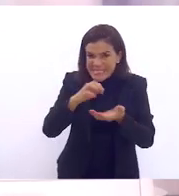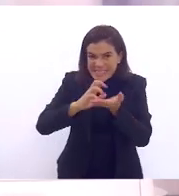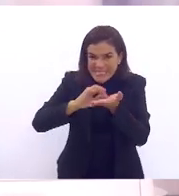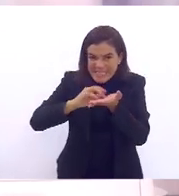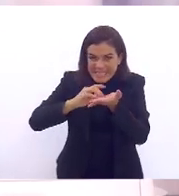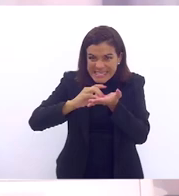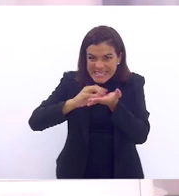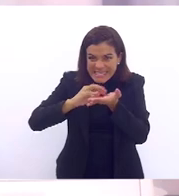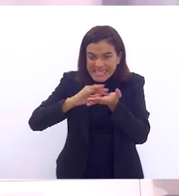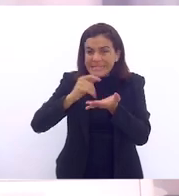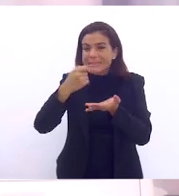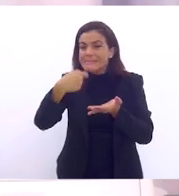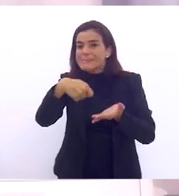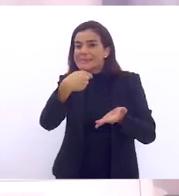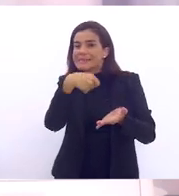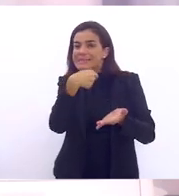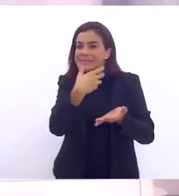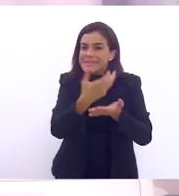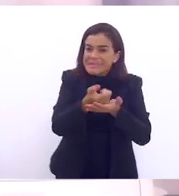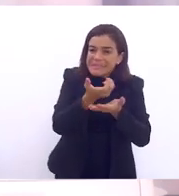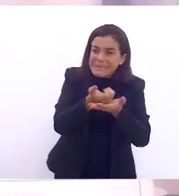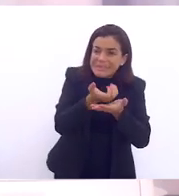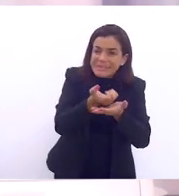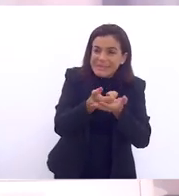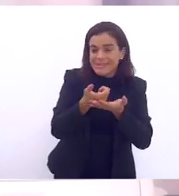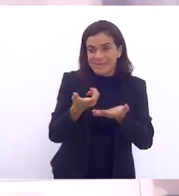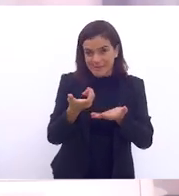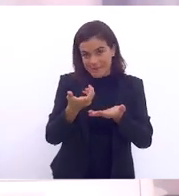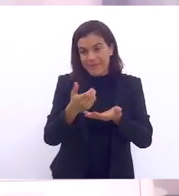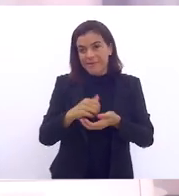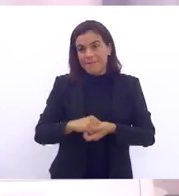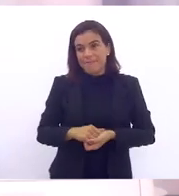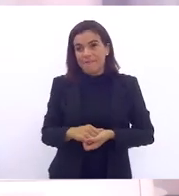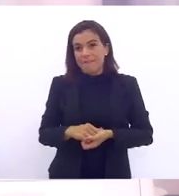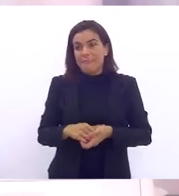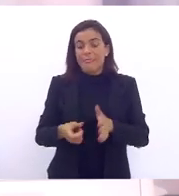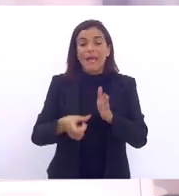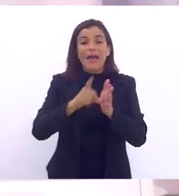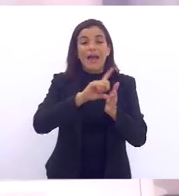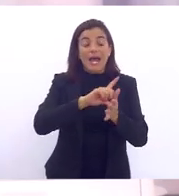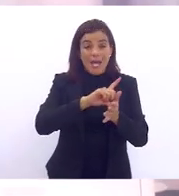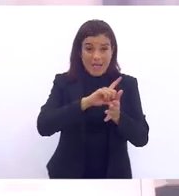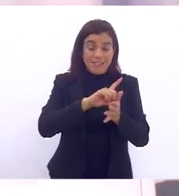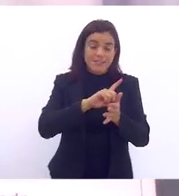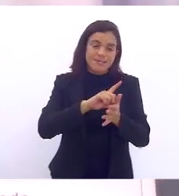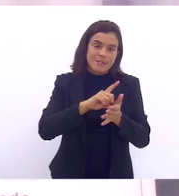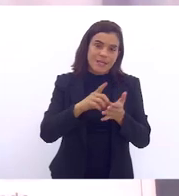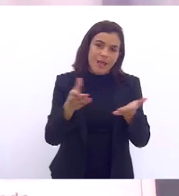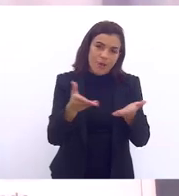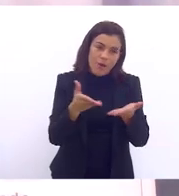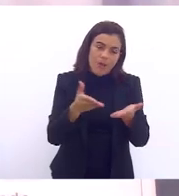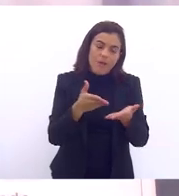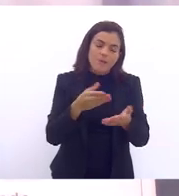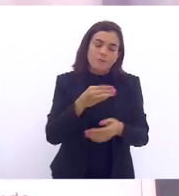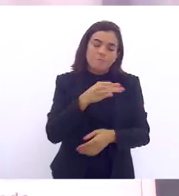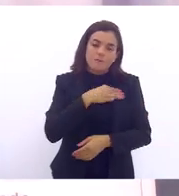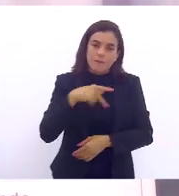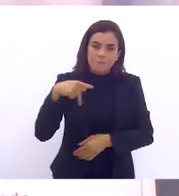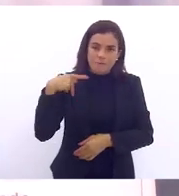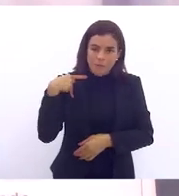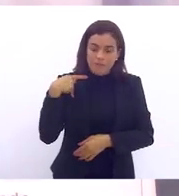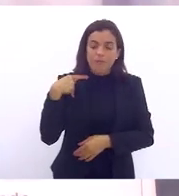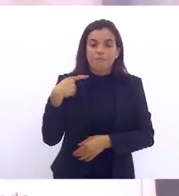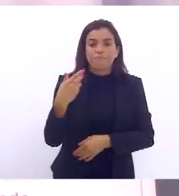e o que a princípio aqui antes de passar a palavra pro Ministério Público Federal gostaria de ressaltar da